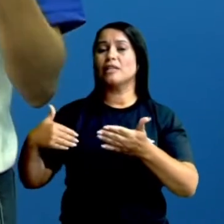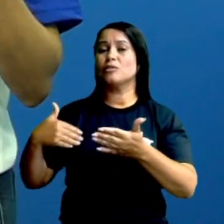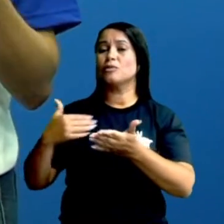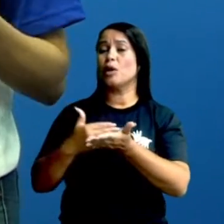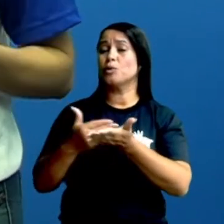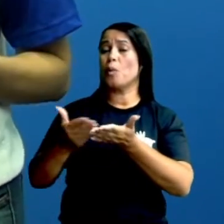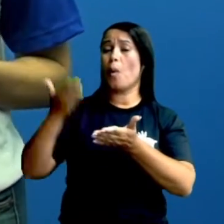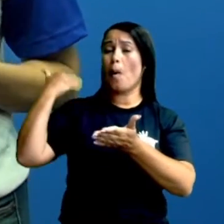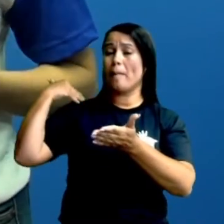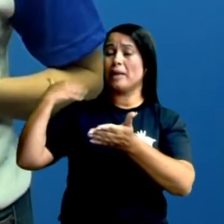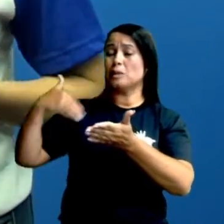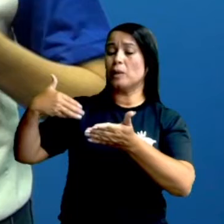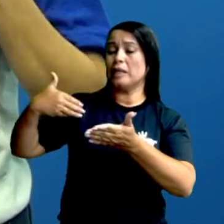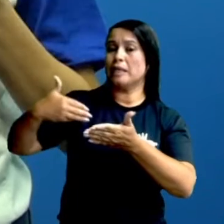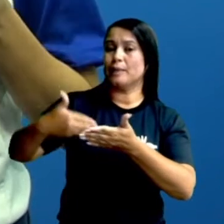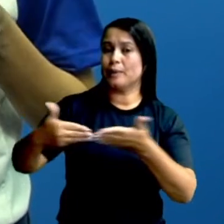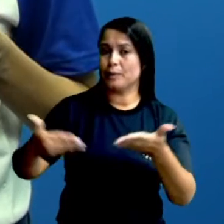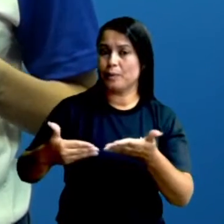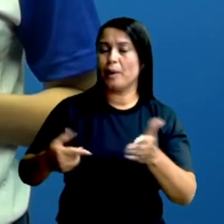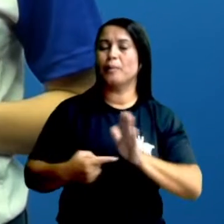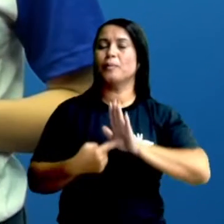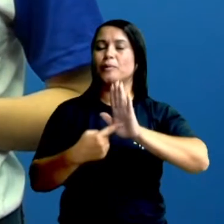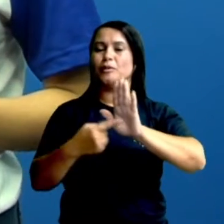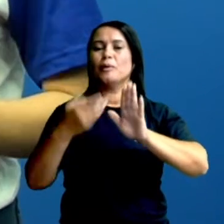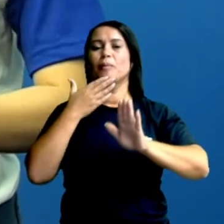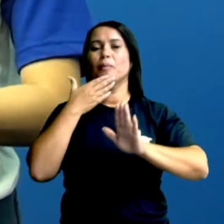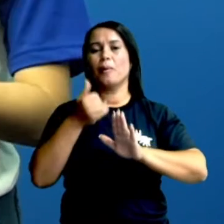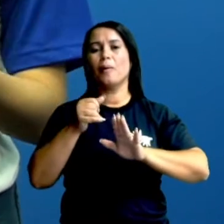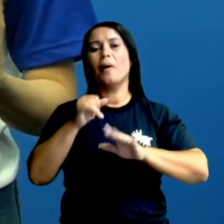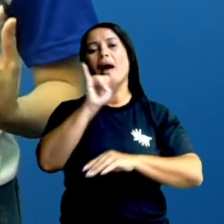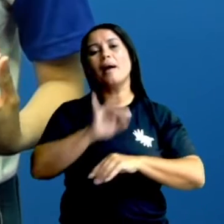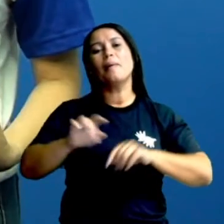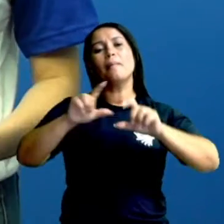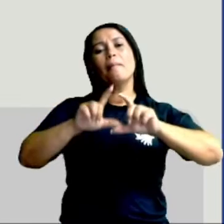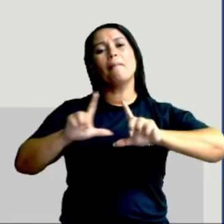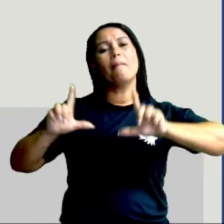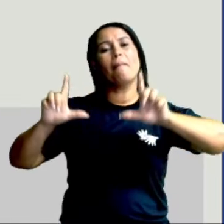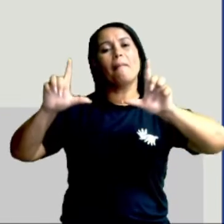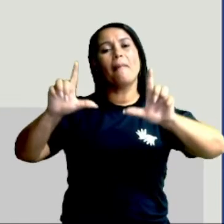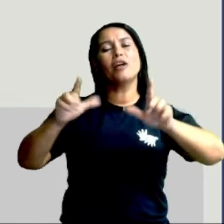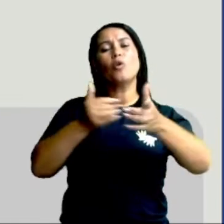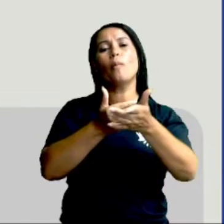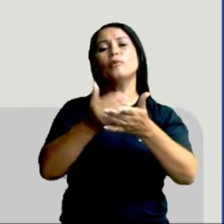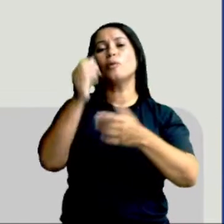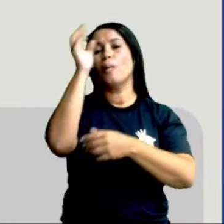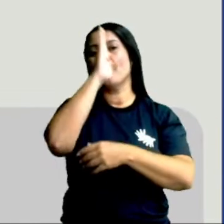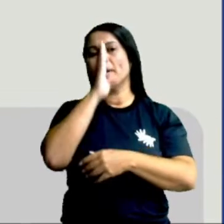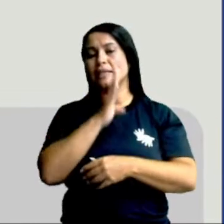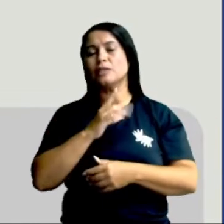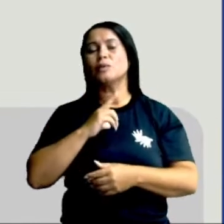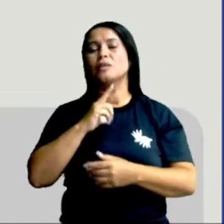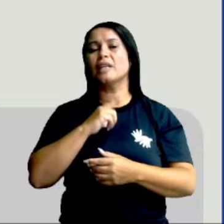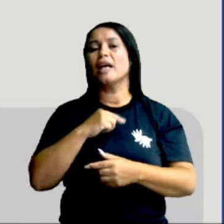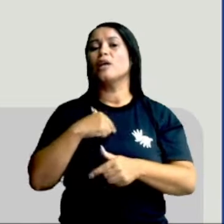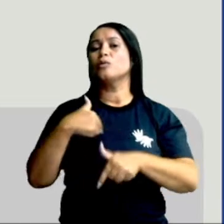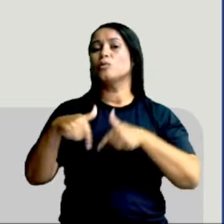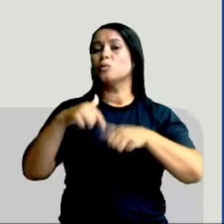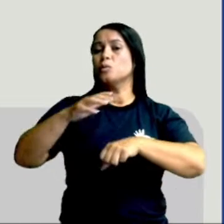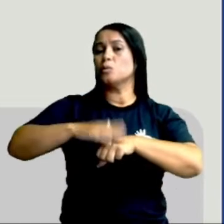Então, por isso que eu achei pertinente trazer para vocês essa imagem aí, que foi quando começou no Brasil a questão das